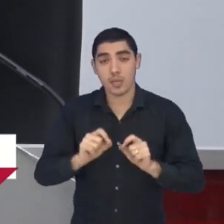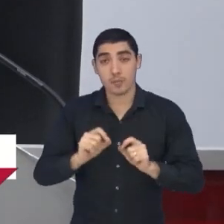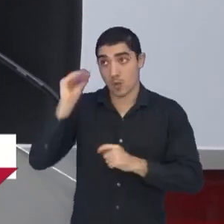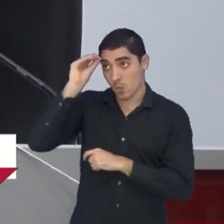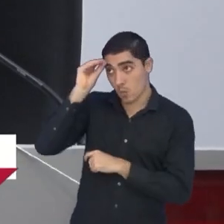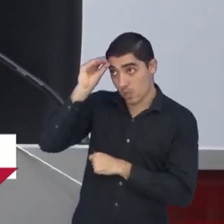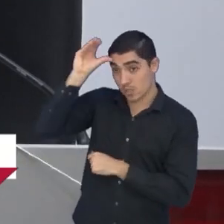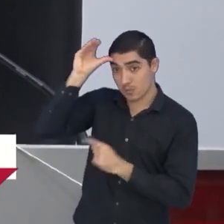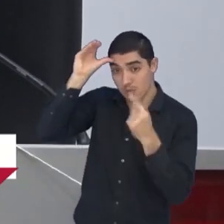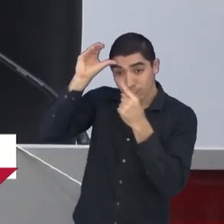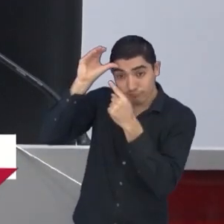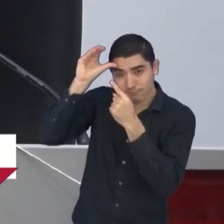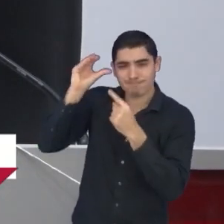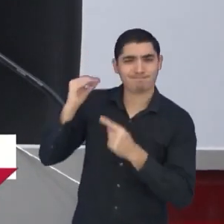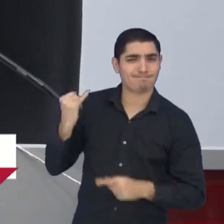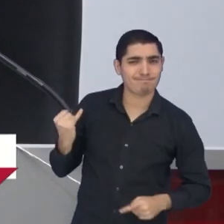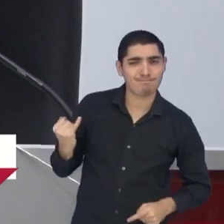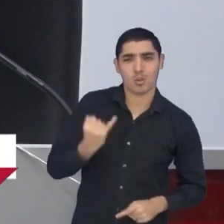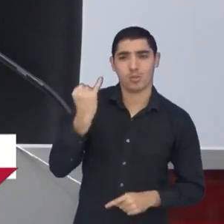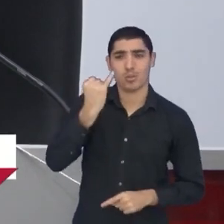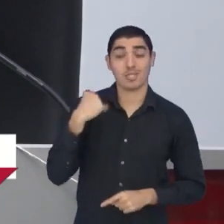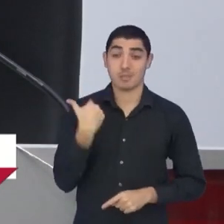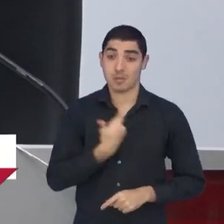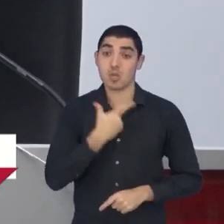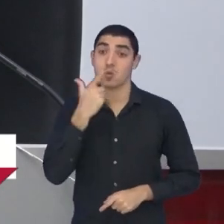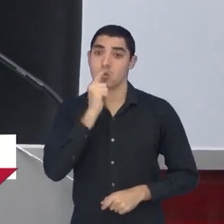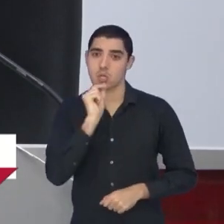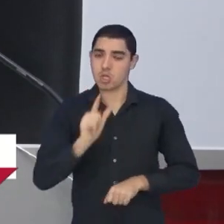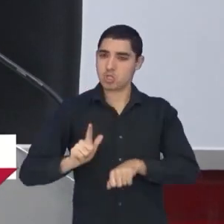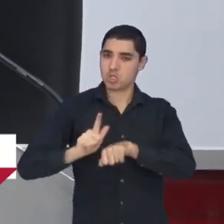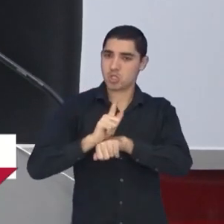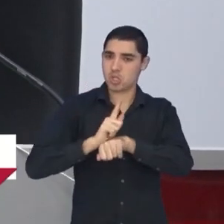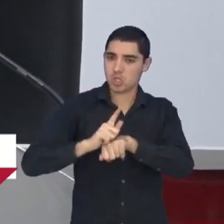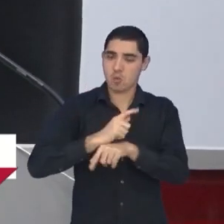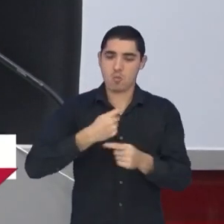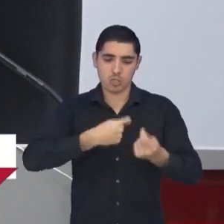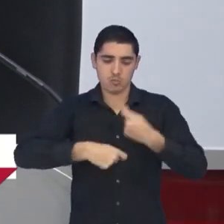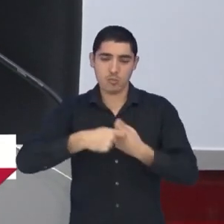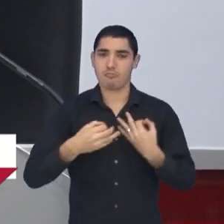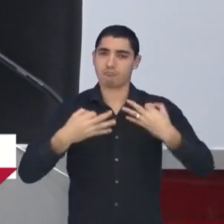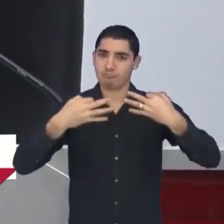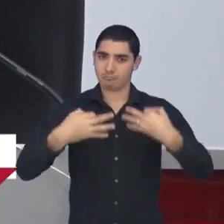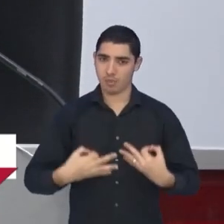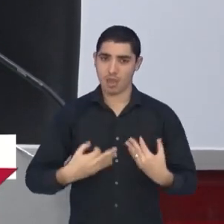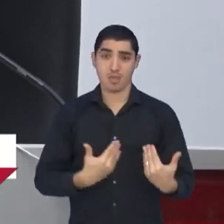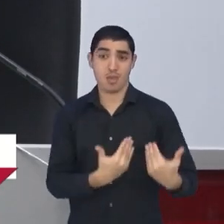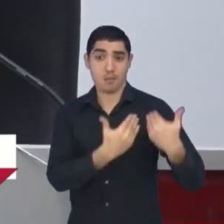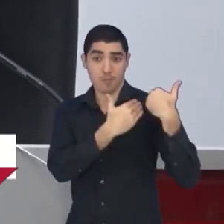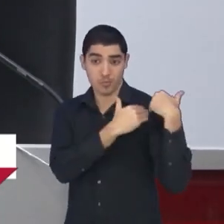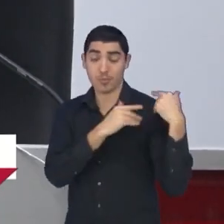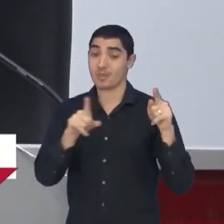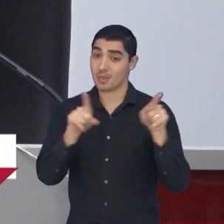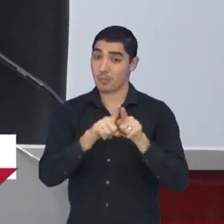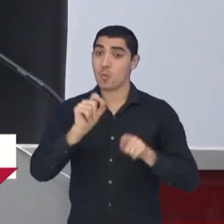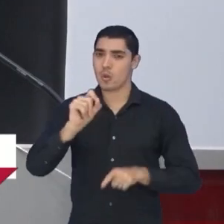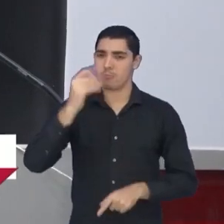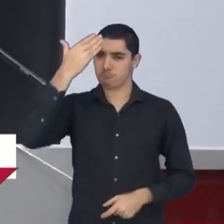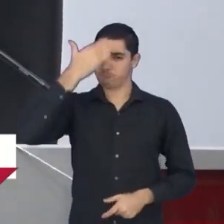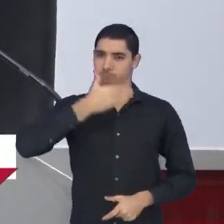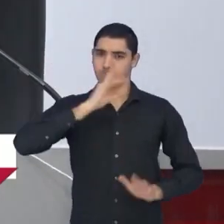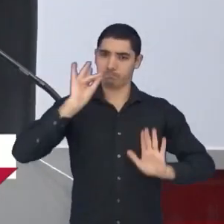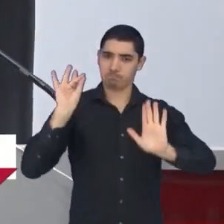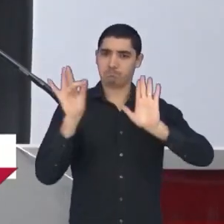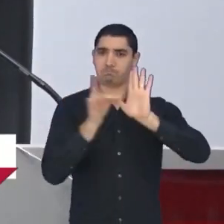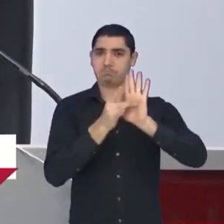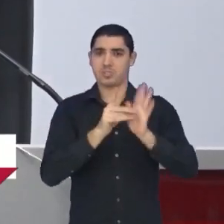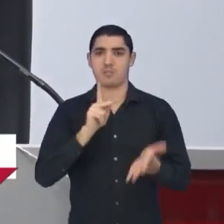base para uma gestão mais eficiente mais responsável e mais transparente e para contribuir Deixa